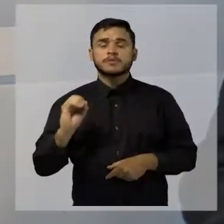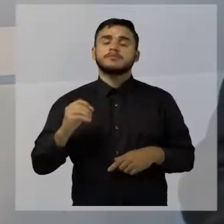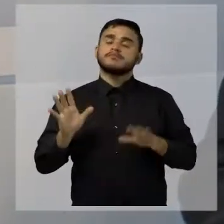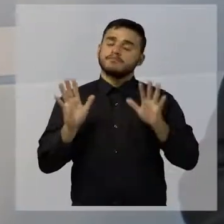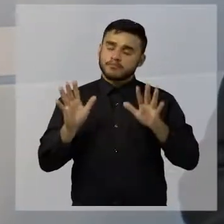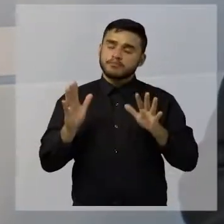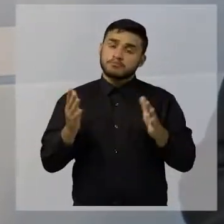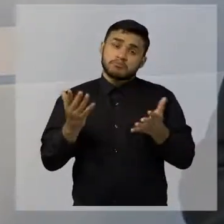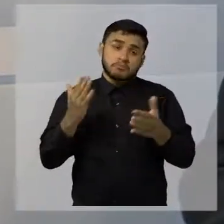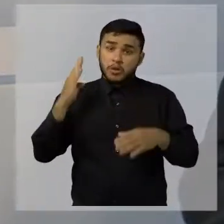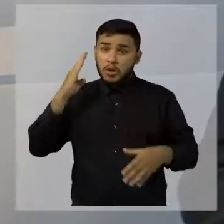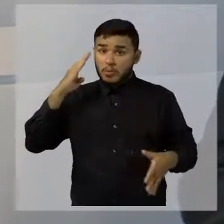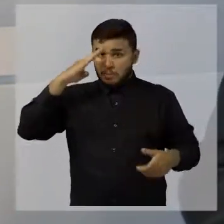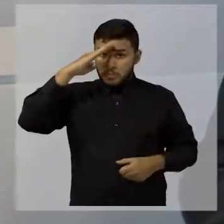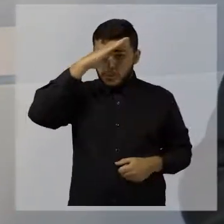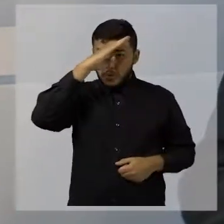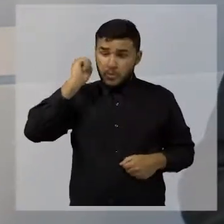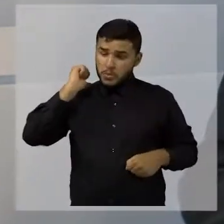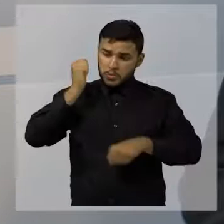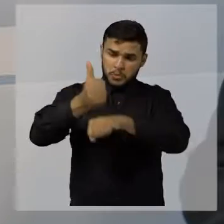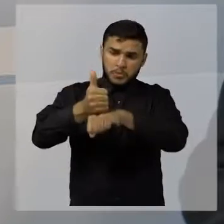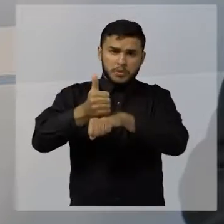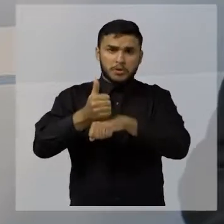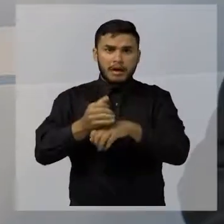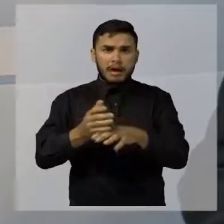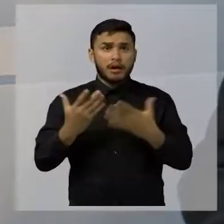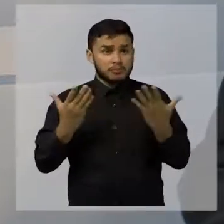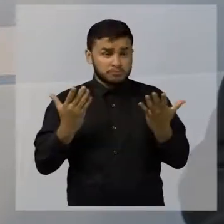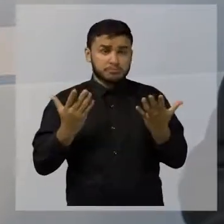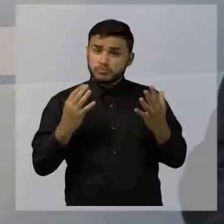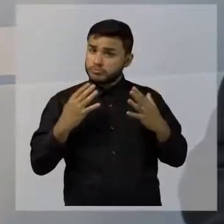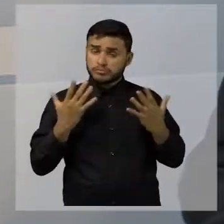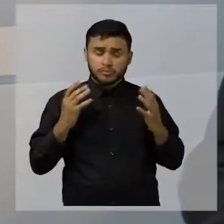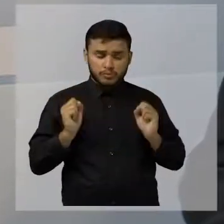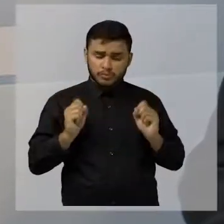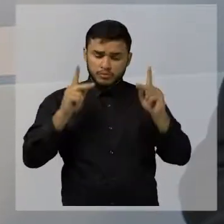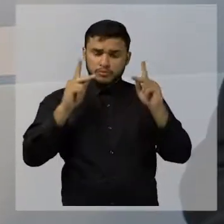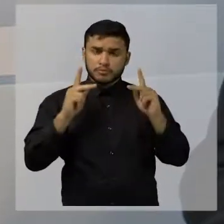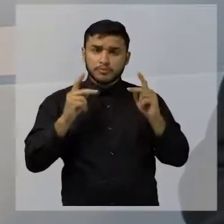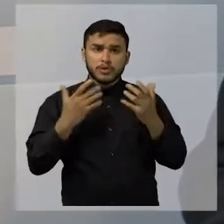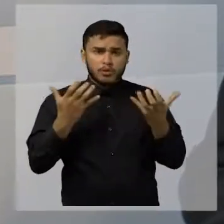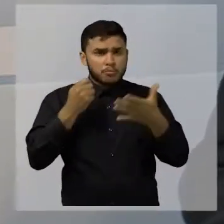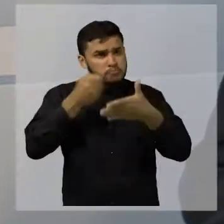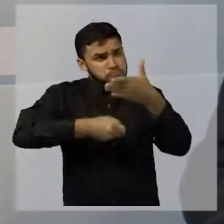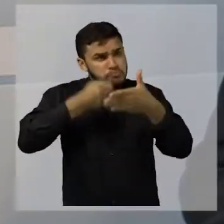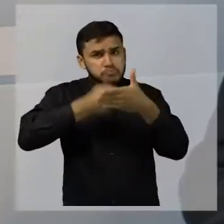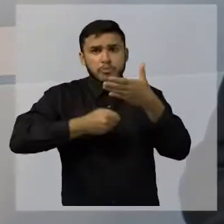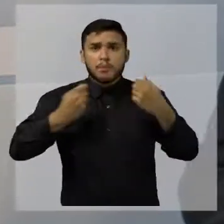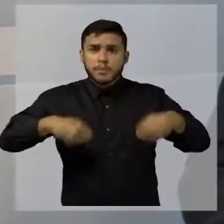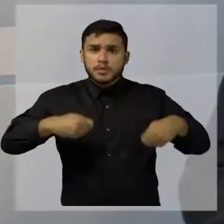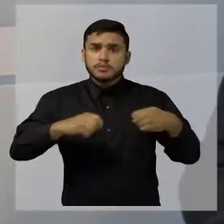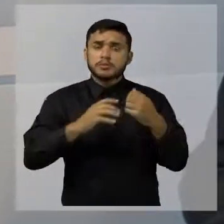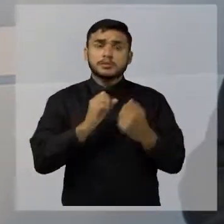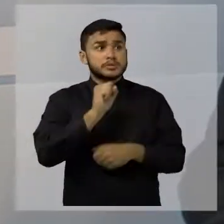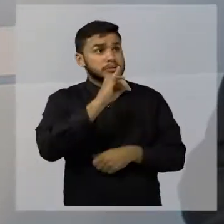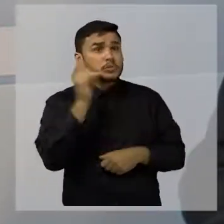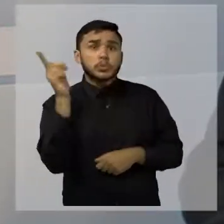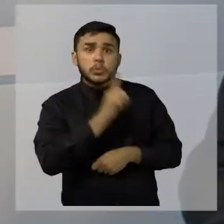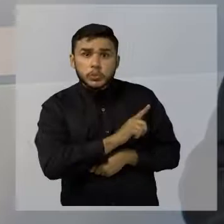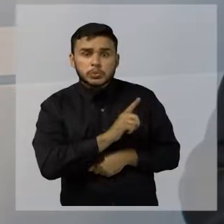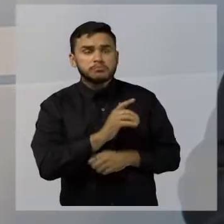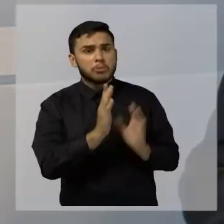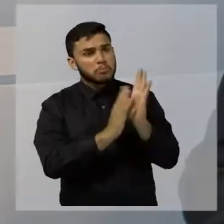aí não quer dizer que eu não vá ter o direito de criticá-lo, de cobrar ações sociais melhores, né, de até elogiar no momento que for certo.